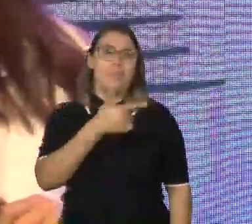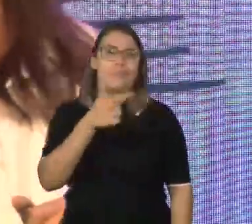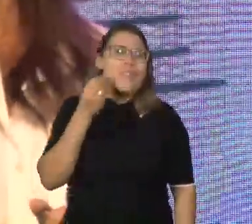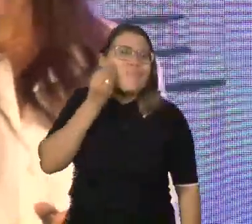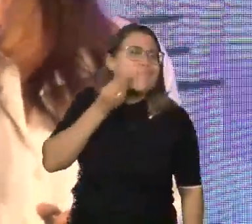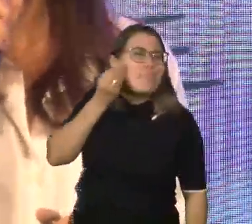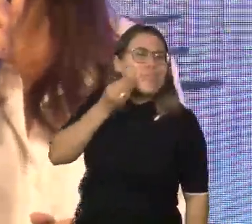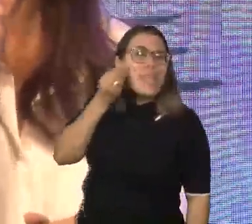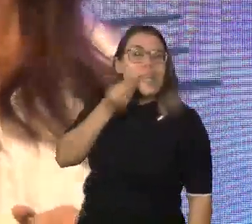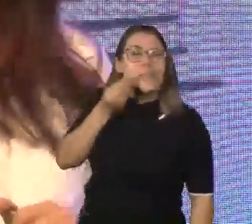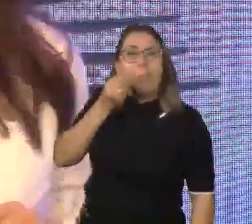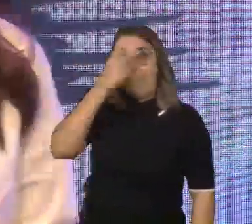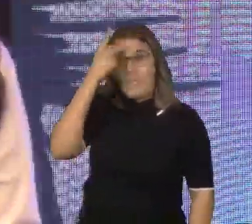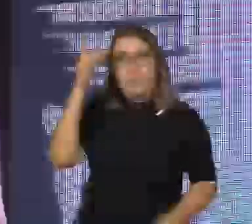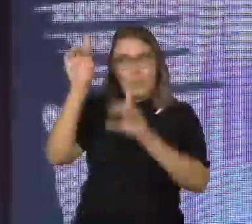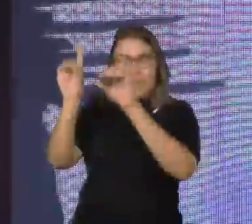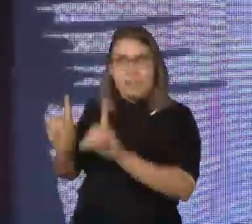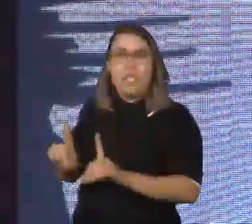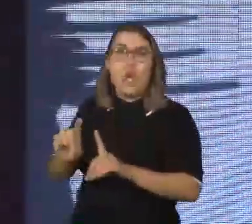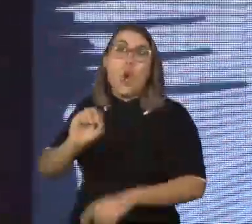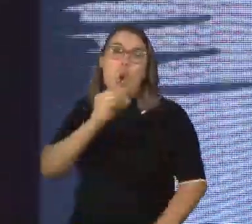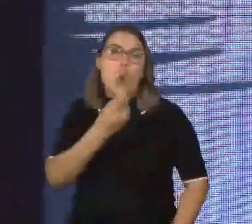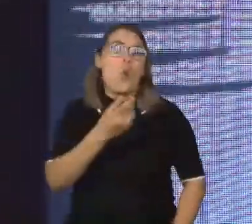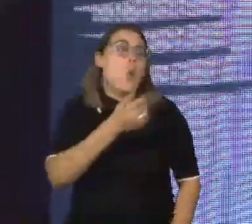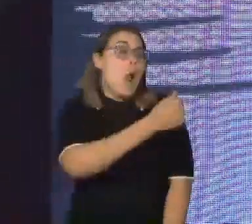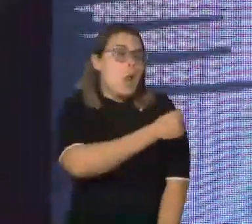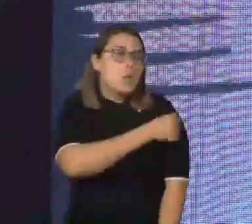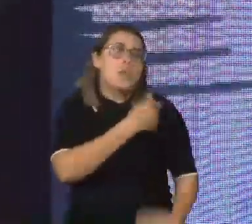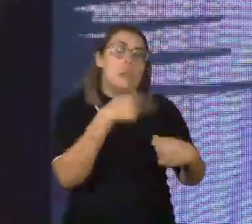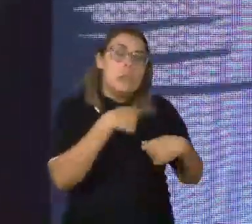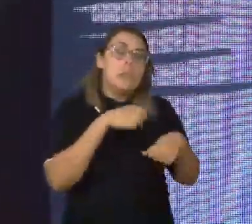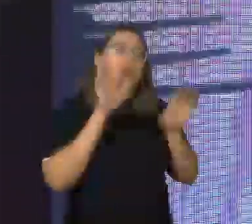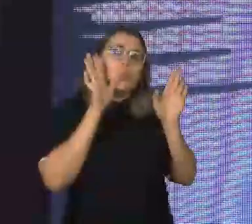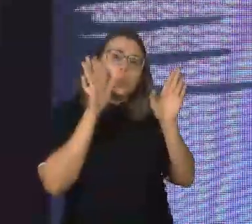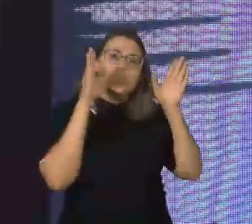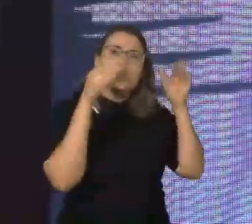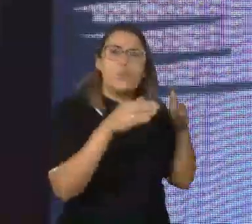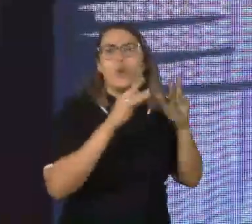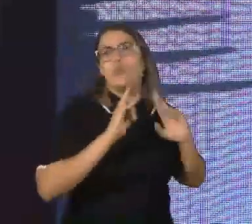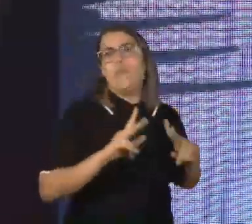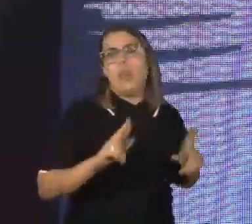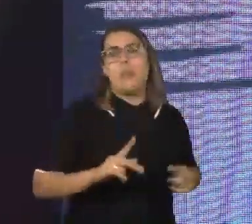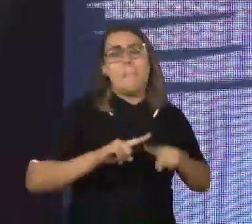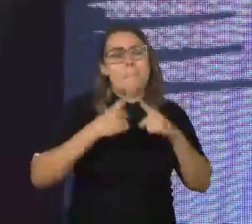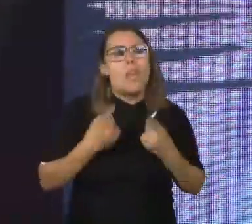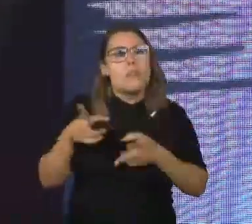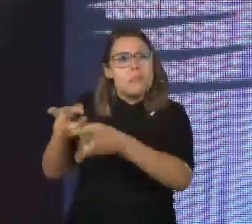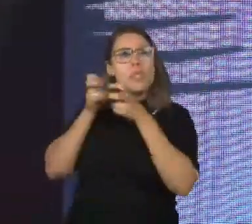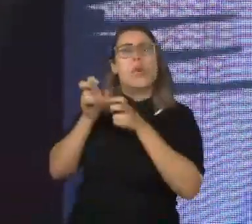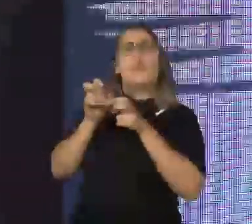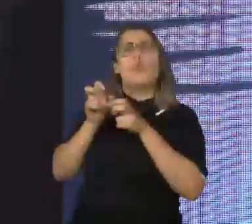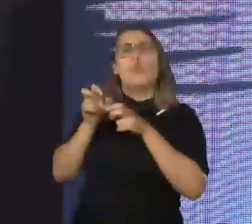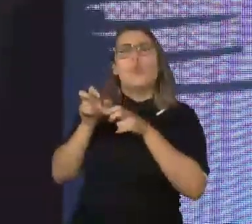grande com alunos com deficiência ou com necessidades educacionais especiais. Mas a gente se depara com uma prática muito